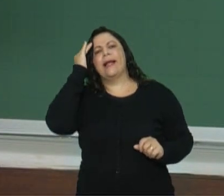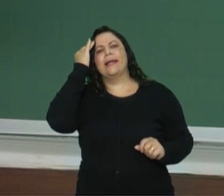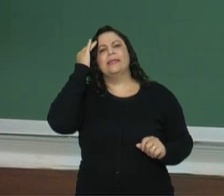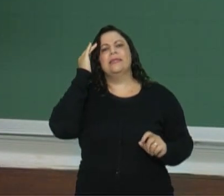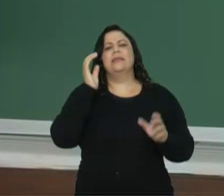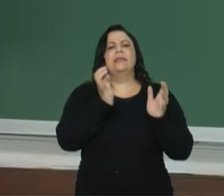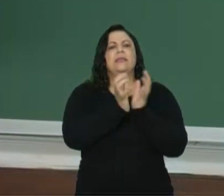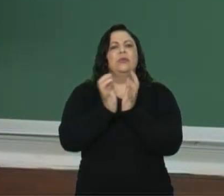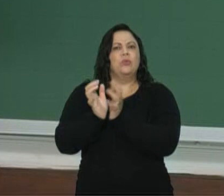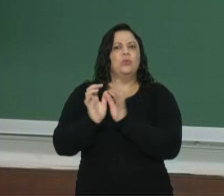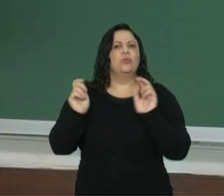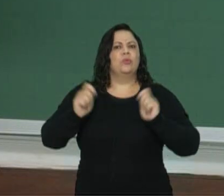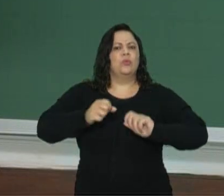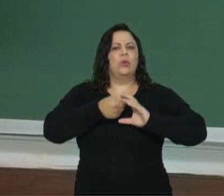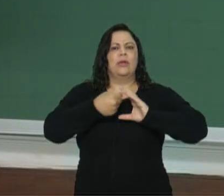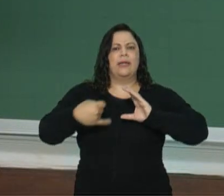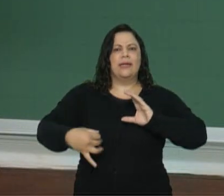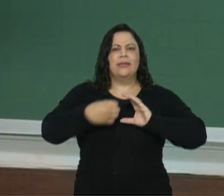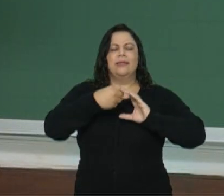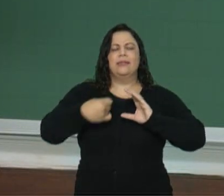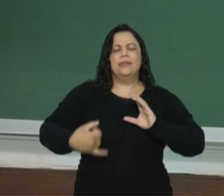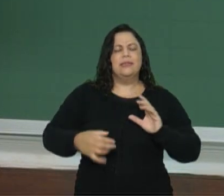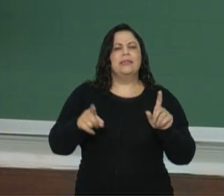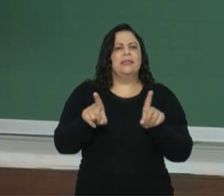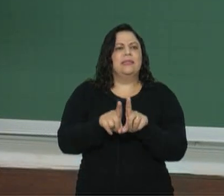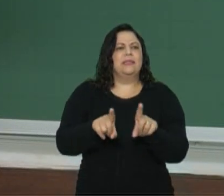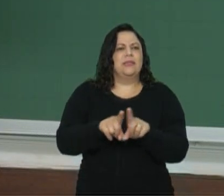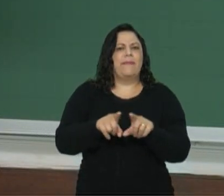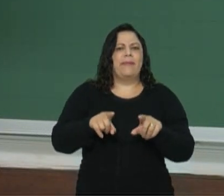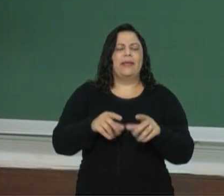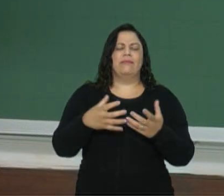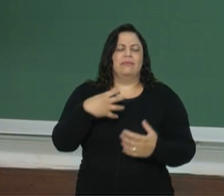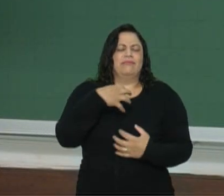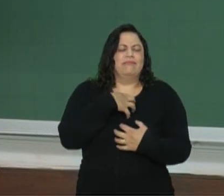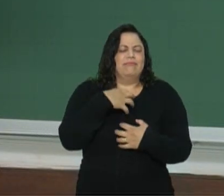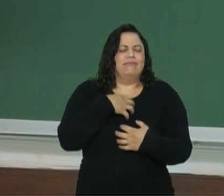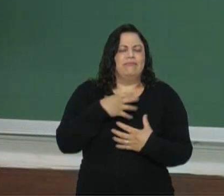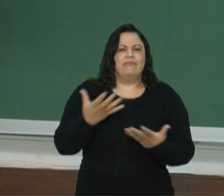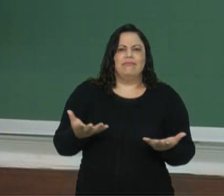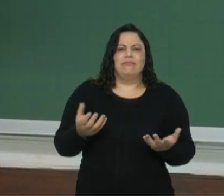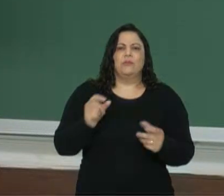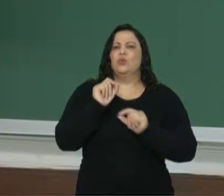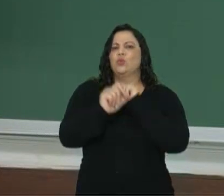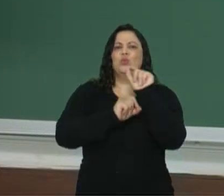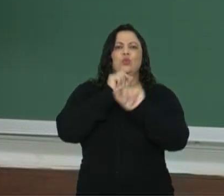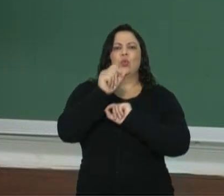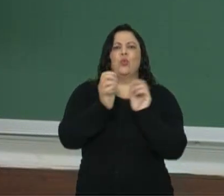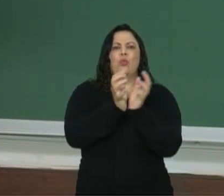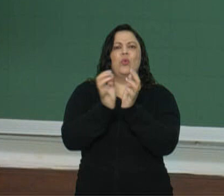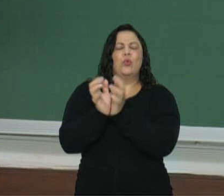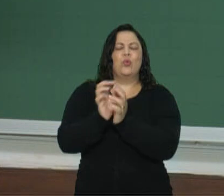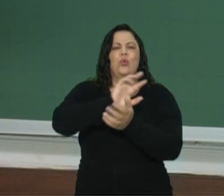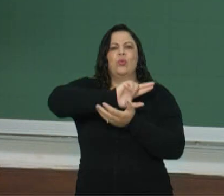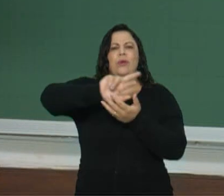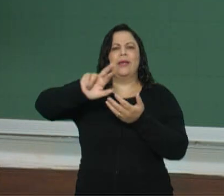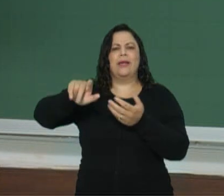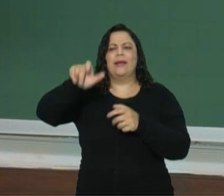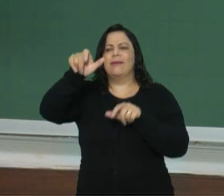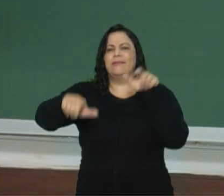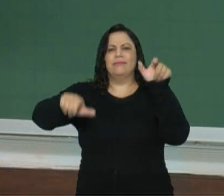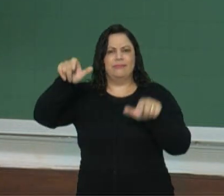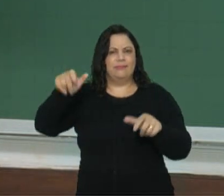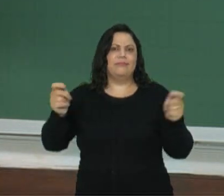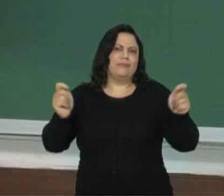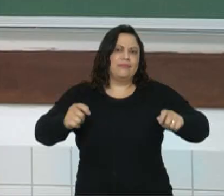entender características, entender para além das ações desse grupo, como cada indivíduo é, e a coletividade é que dá